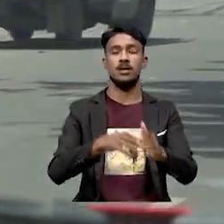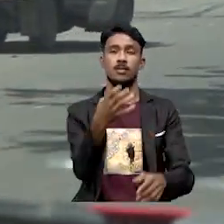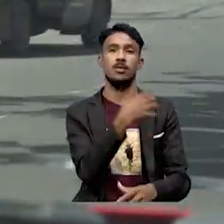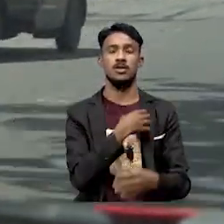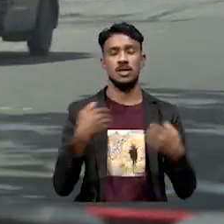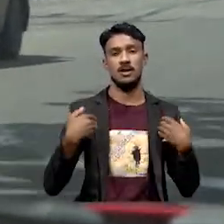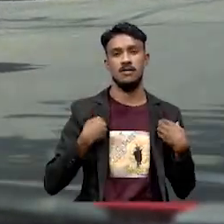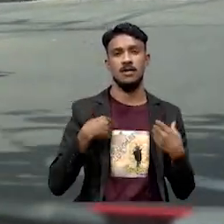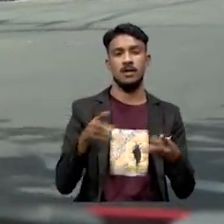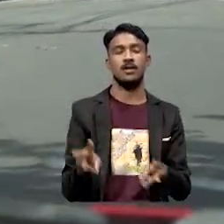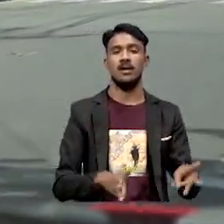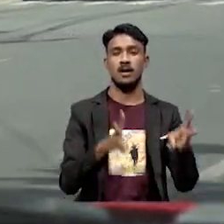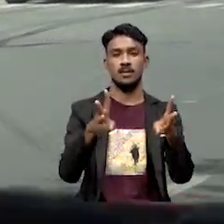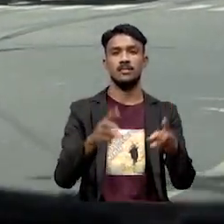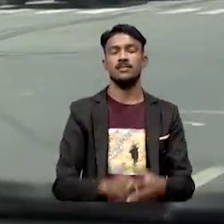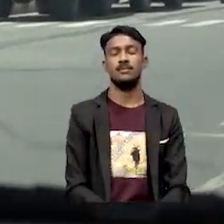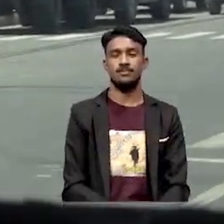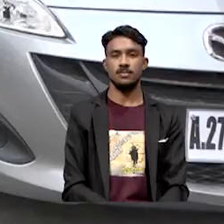dalang.